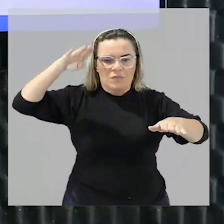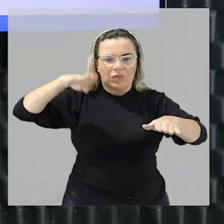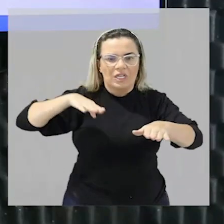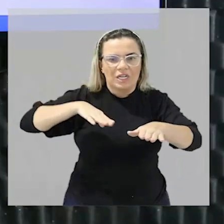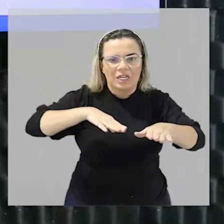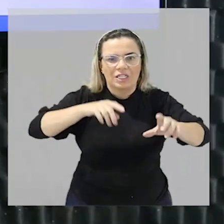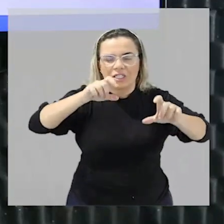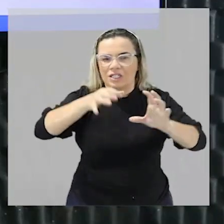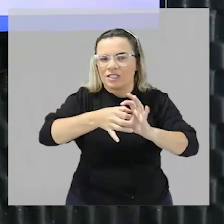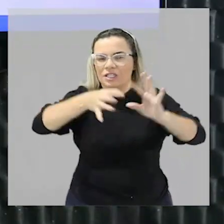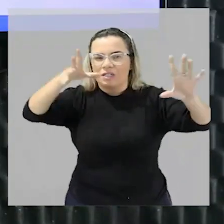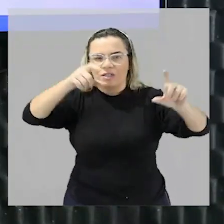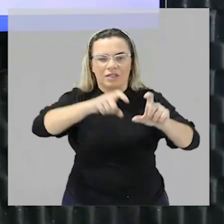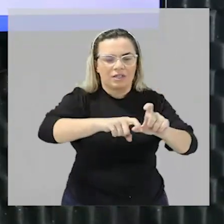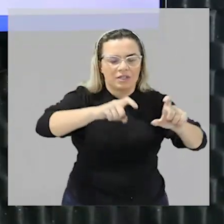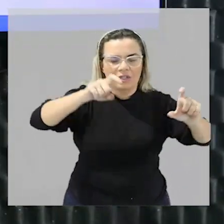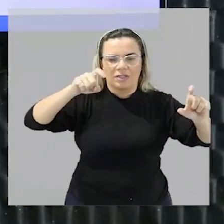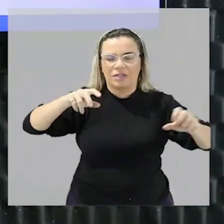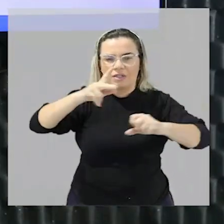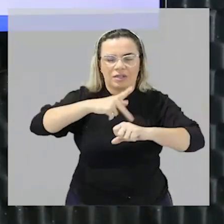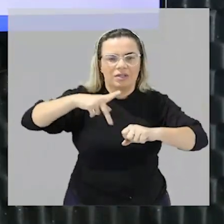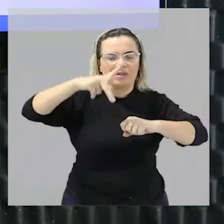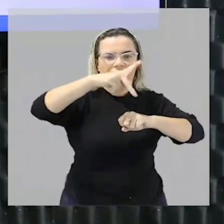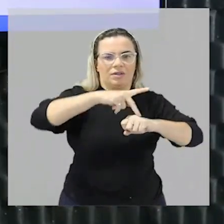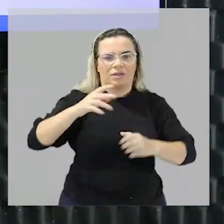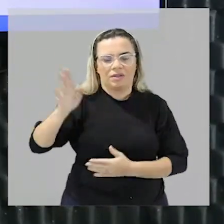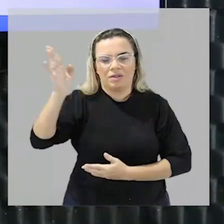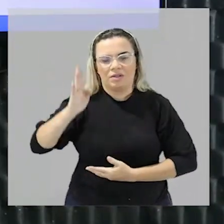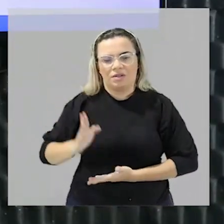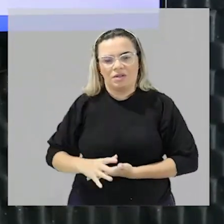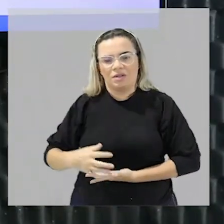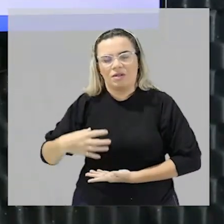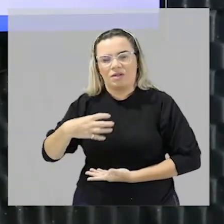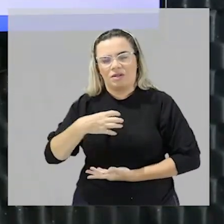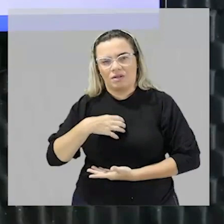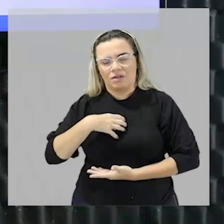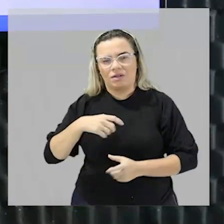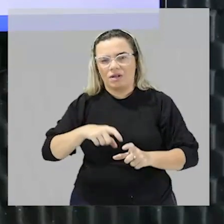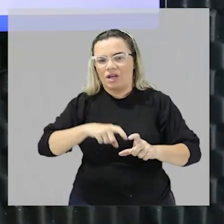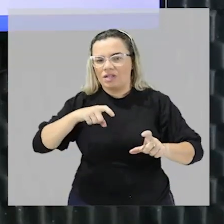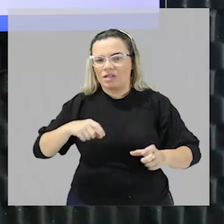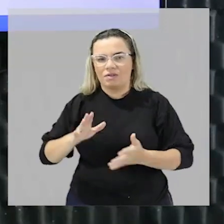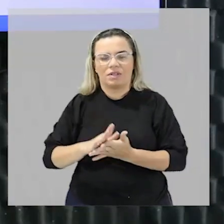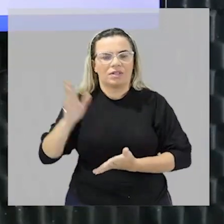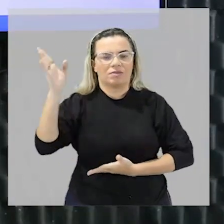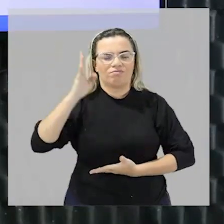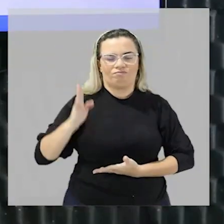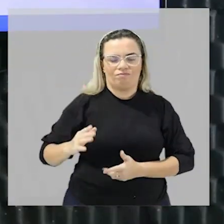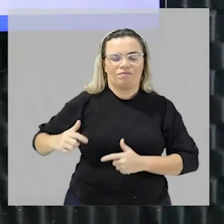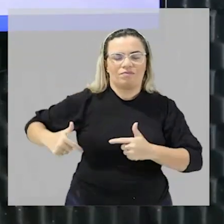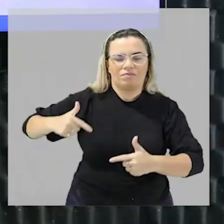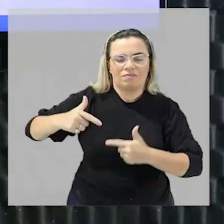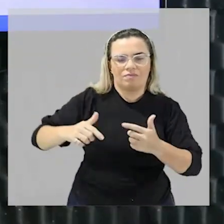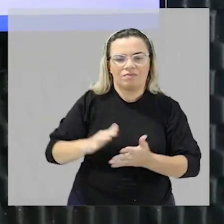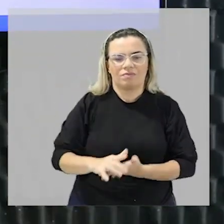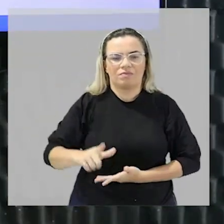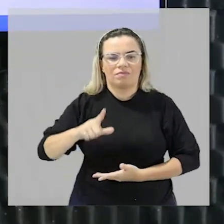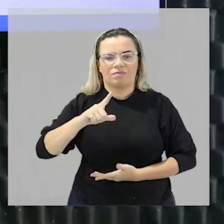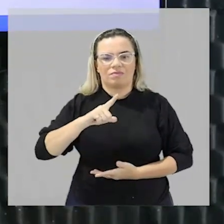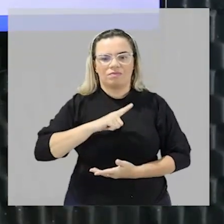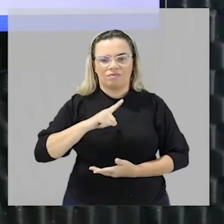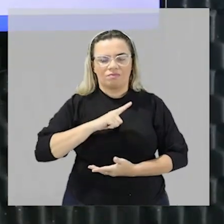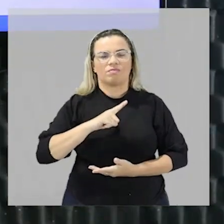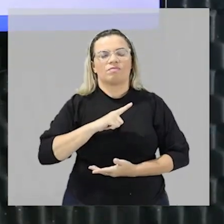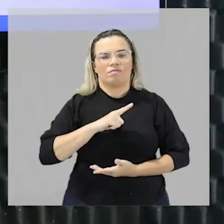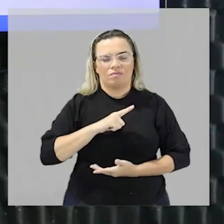Libertador e lutar pelo reconhecimento da Bahia, a independência do Brasil, ela teve que